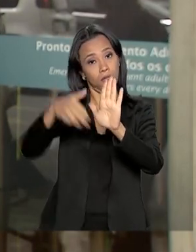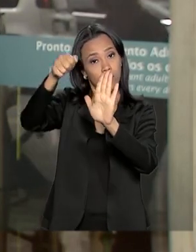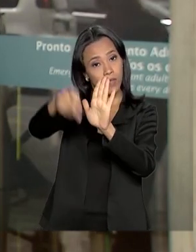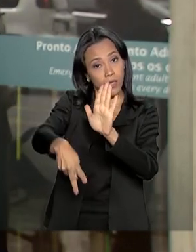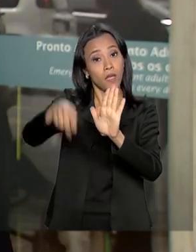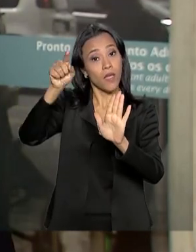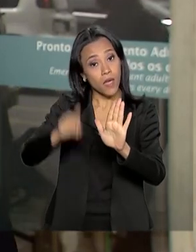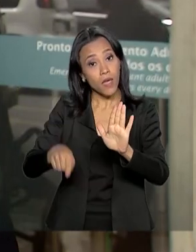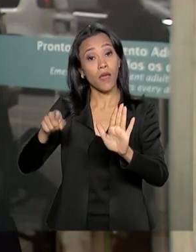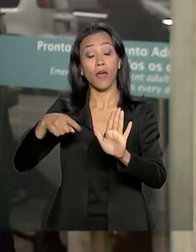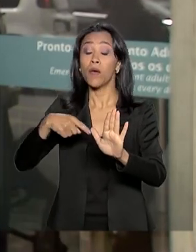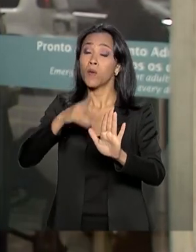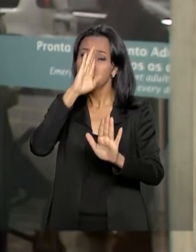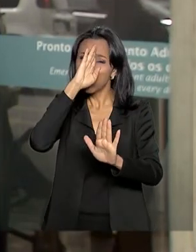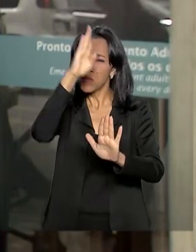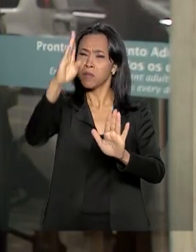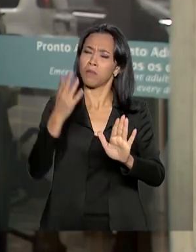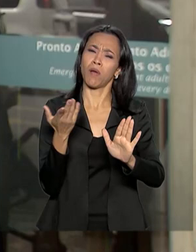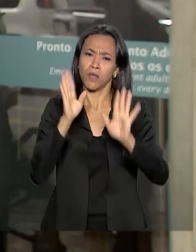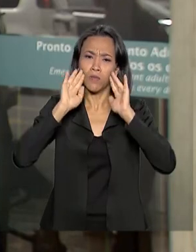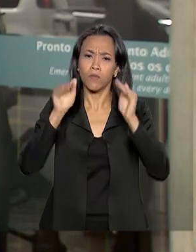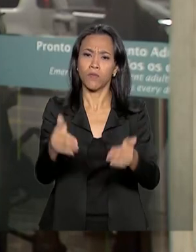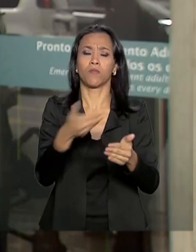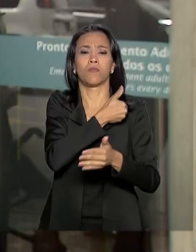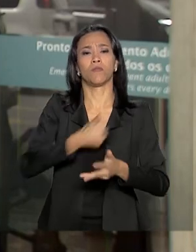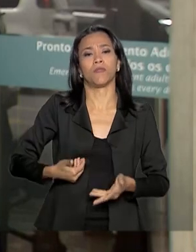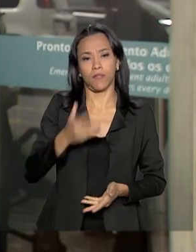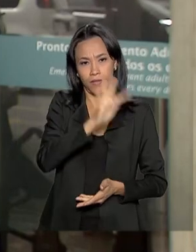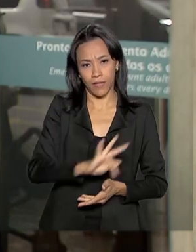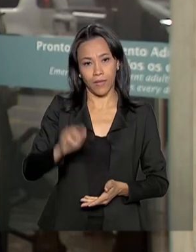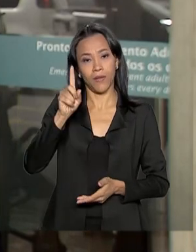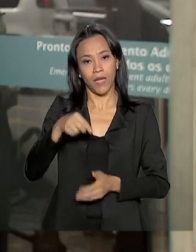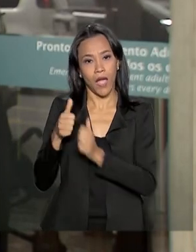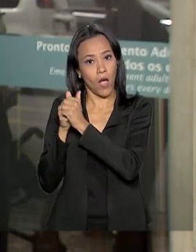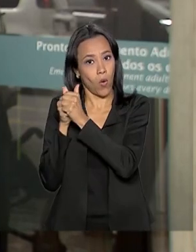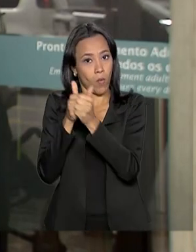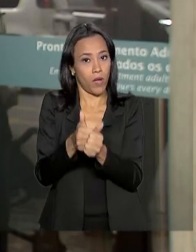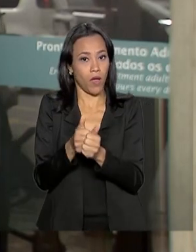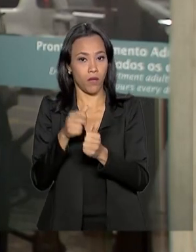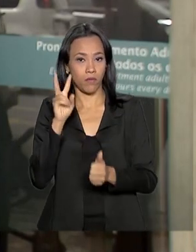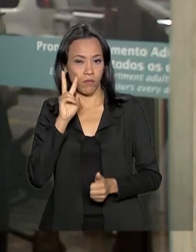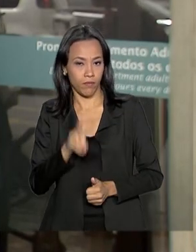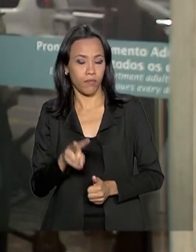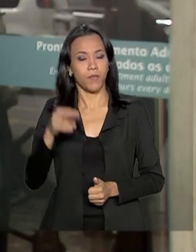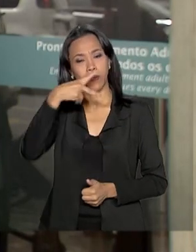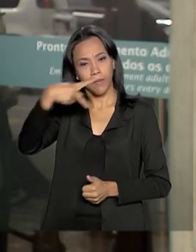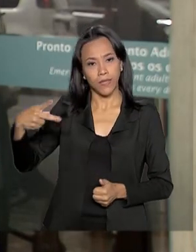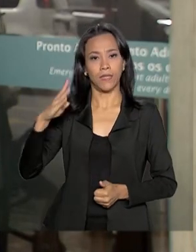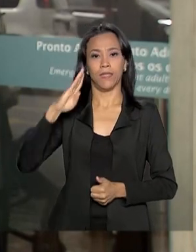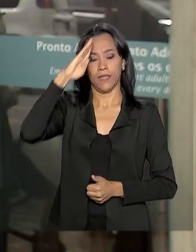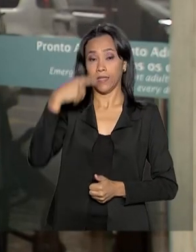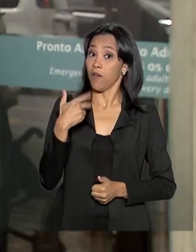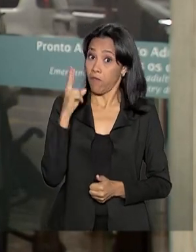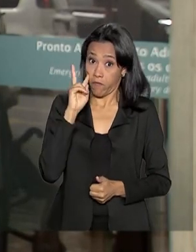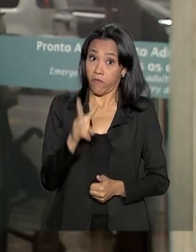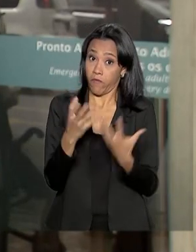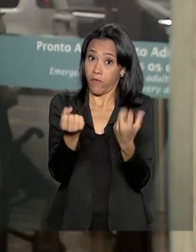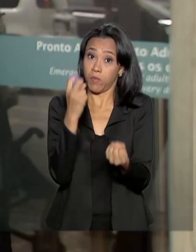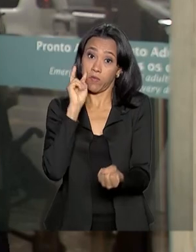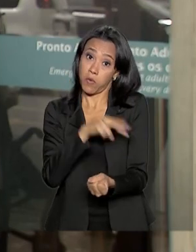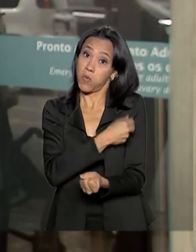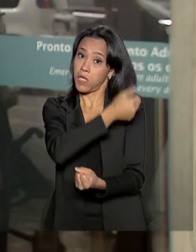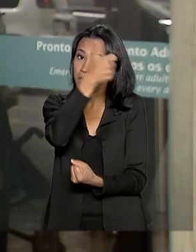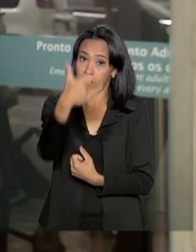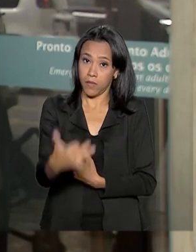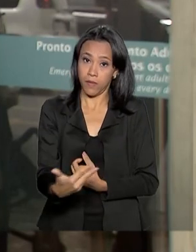prioridades do governo federal e é acompanhada de perto pelo presidente da república vamos ver o que disse rego barros a